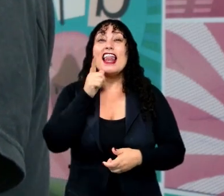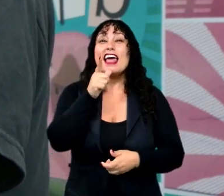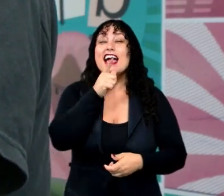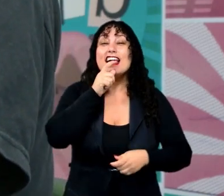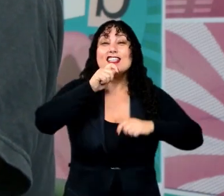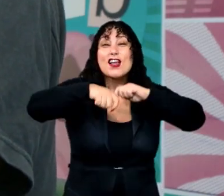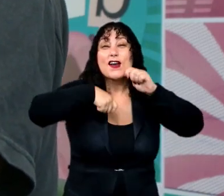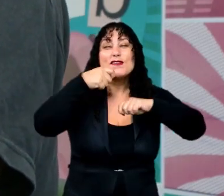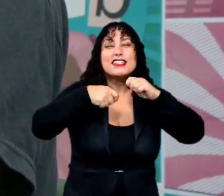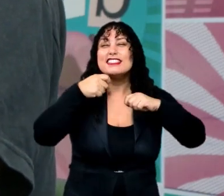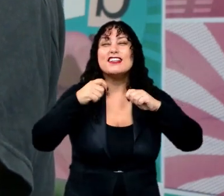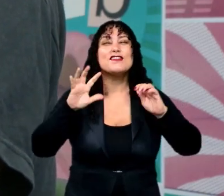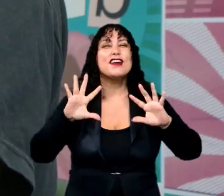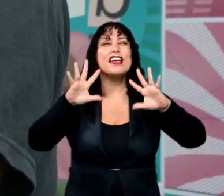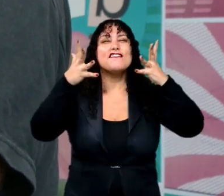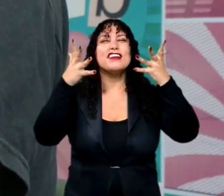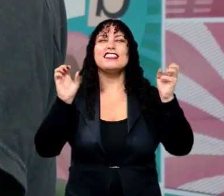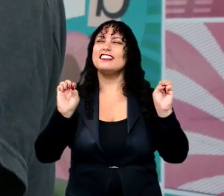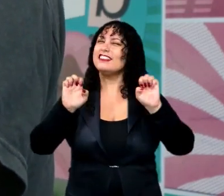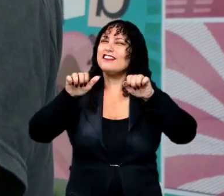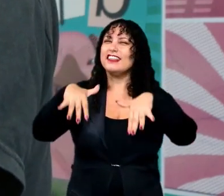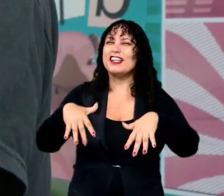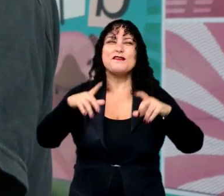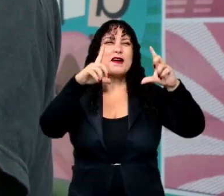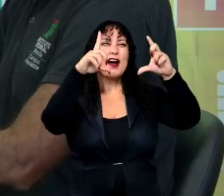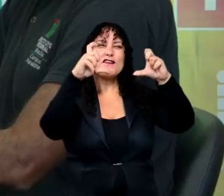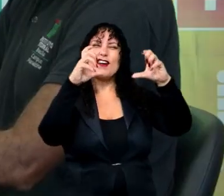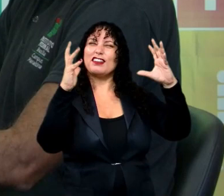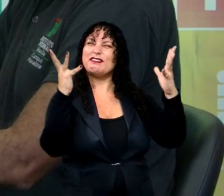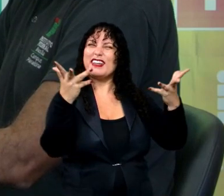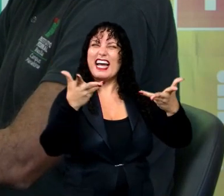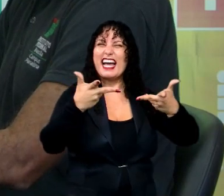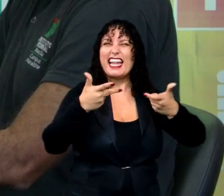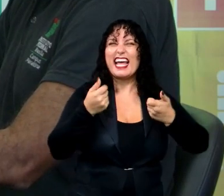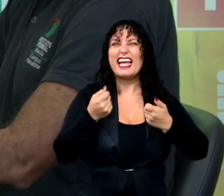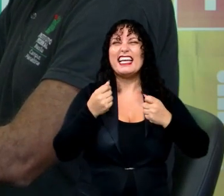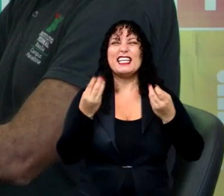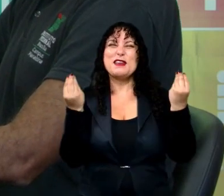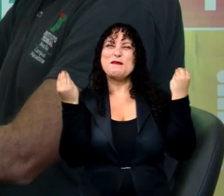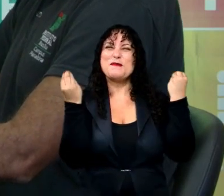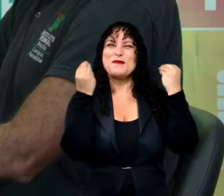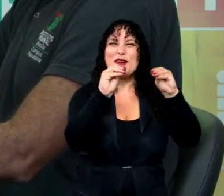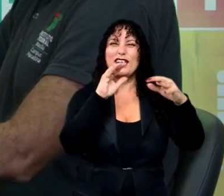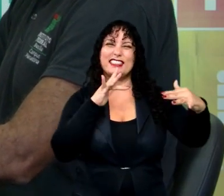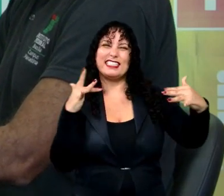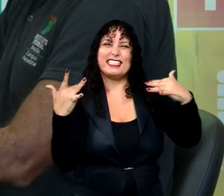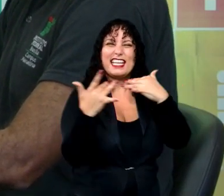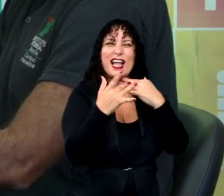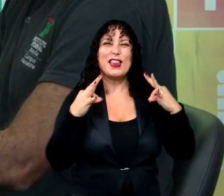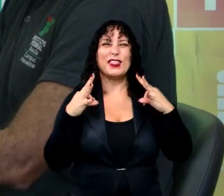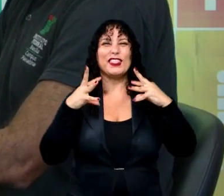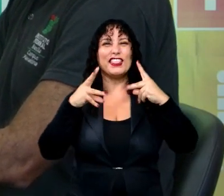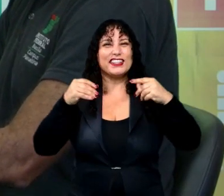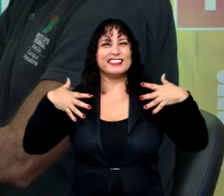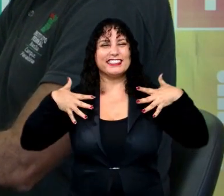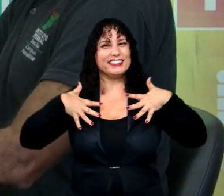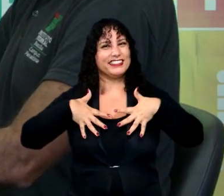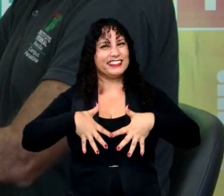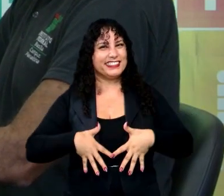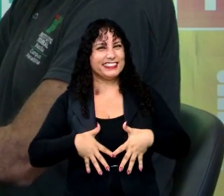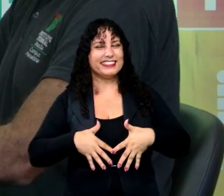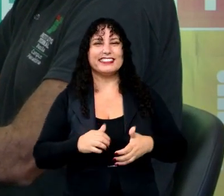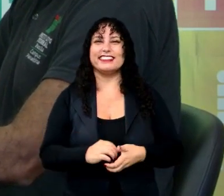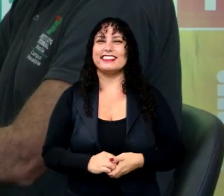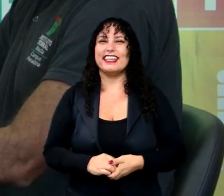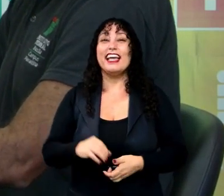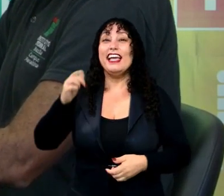break uma solenidade de encerramento com uma foto belíssima que sai nas redes sociais todo mundo uniformizado então a